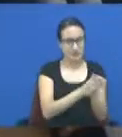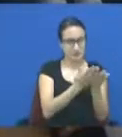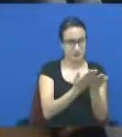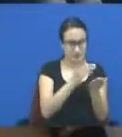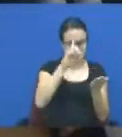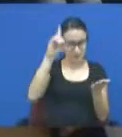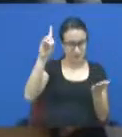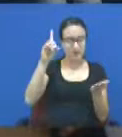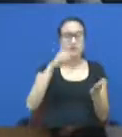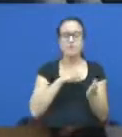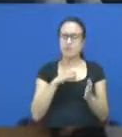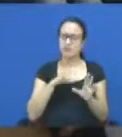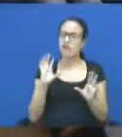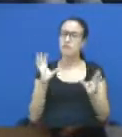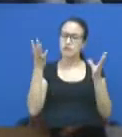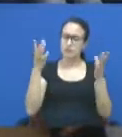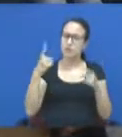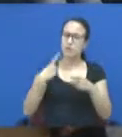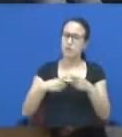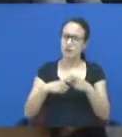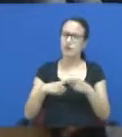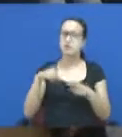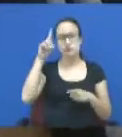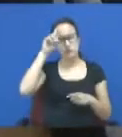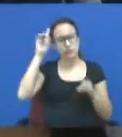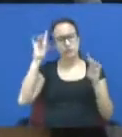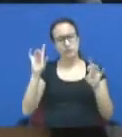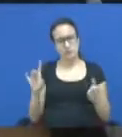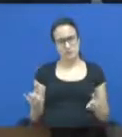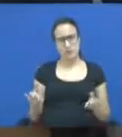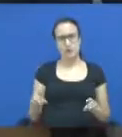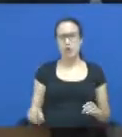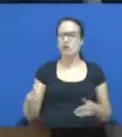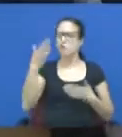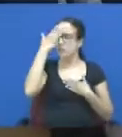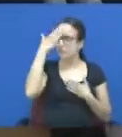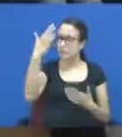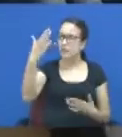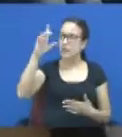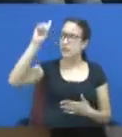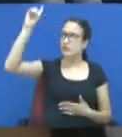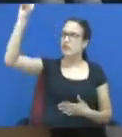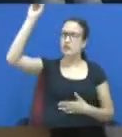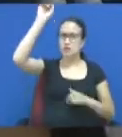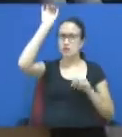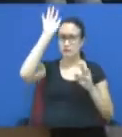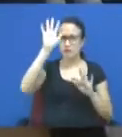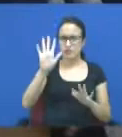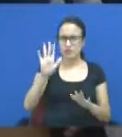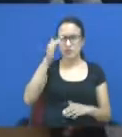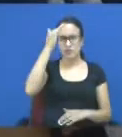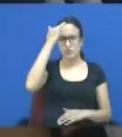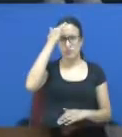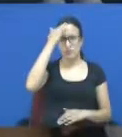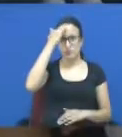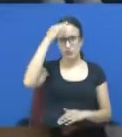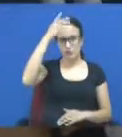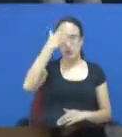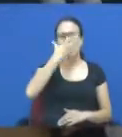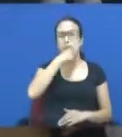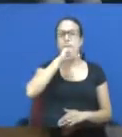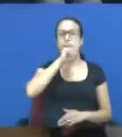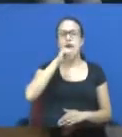ao Dia da Reforma. Muito obrigado e que Deus abençoe essa casa. Em nome do Pai, do Filho e do